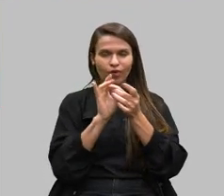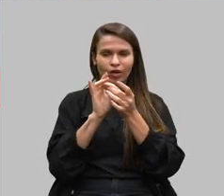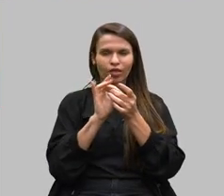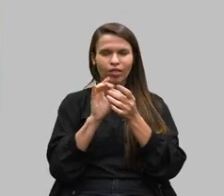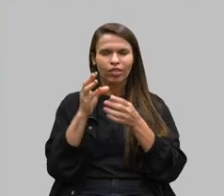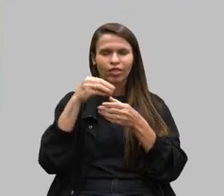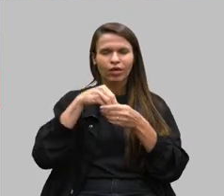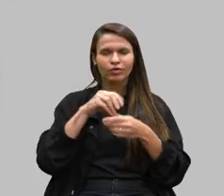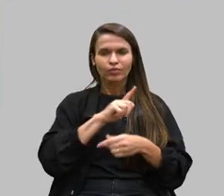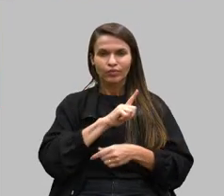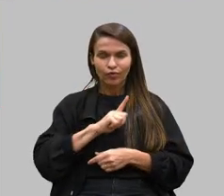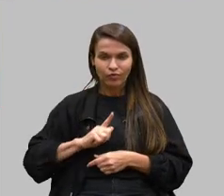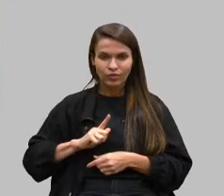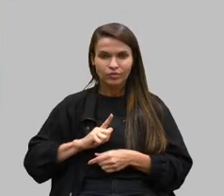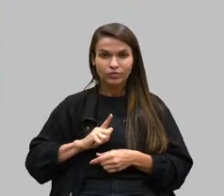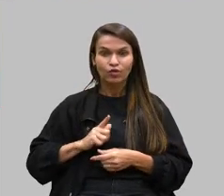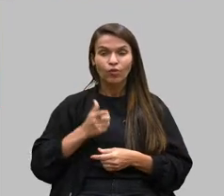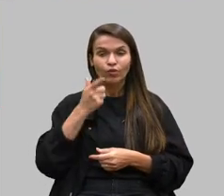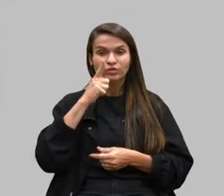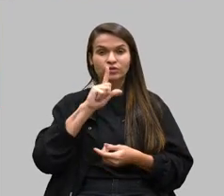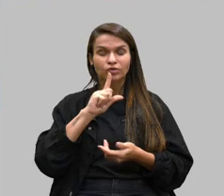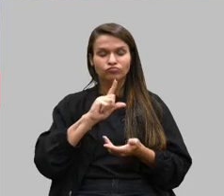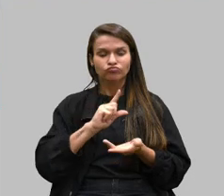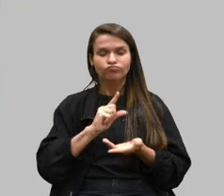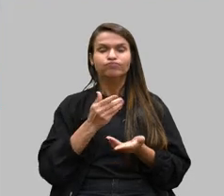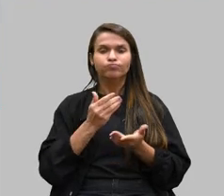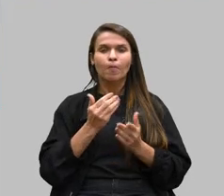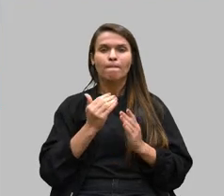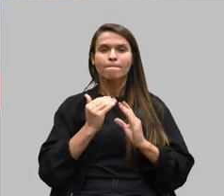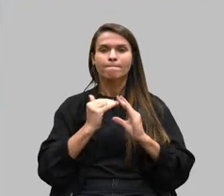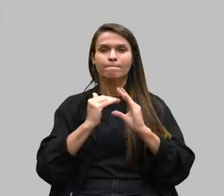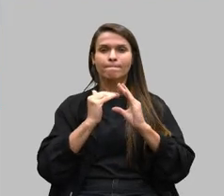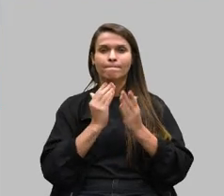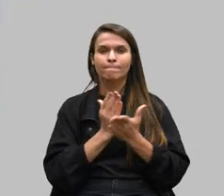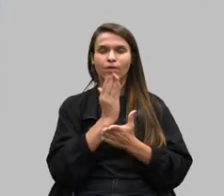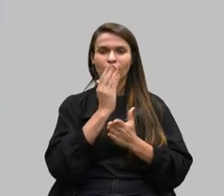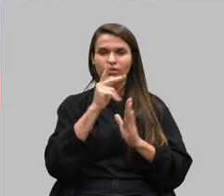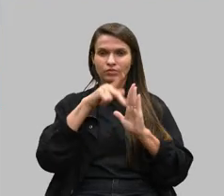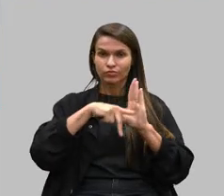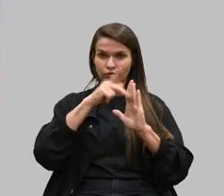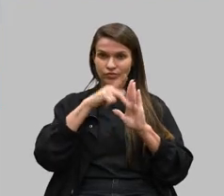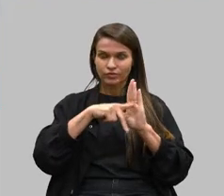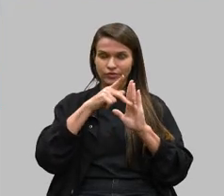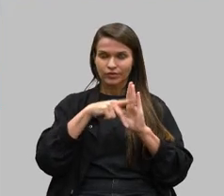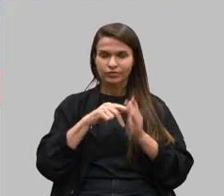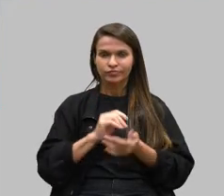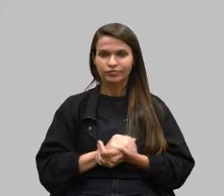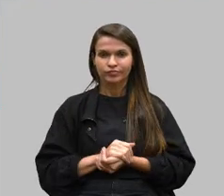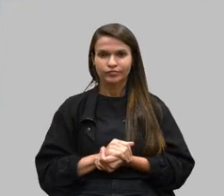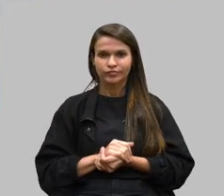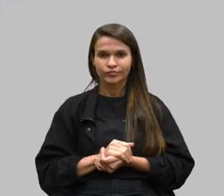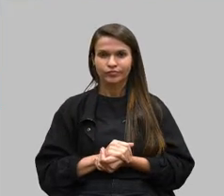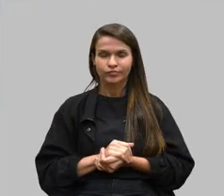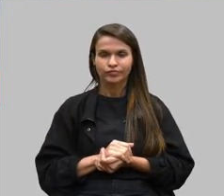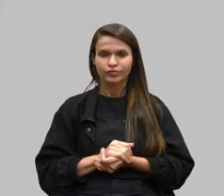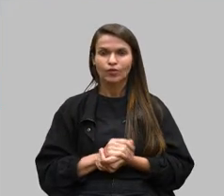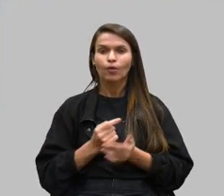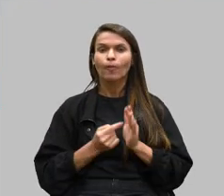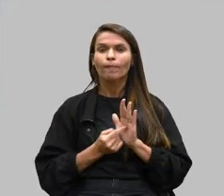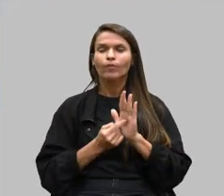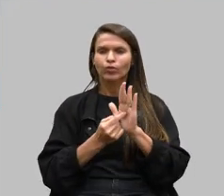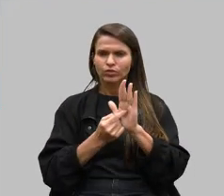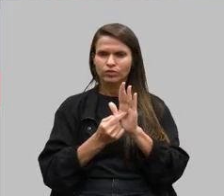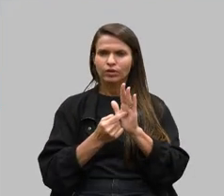vi iar esses esses projetos eh e ao colocar e ao aportar recursos